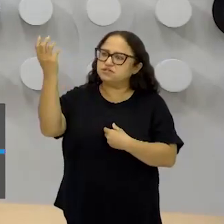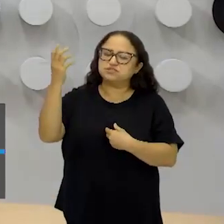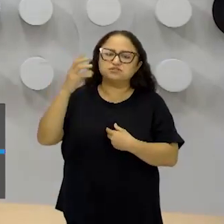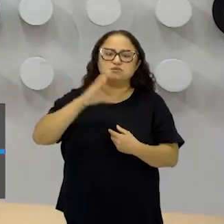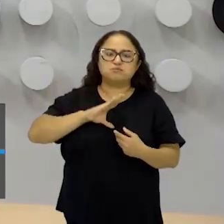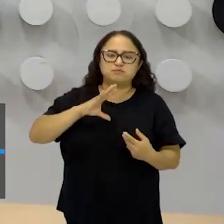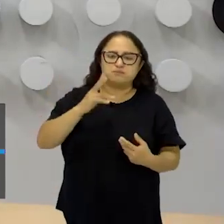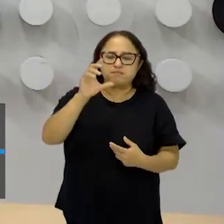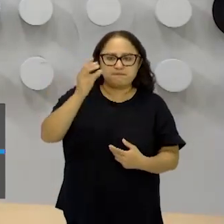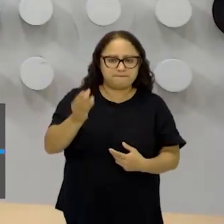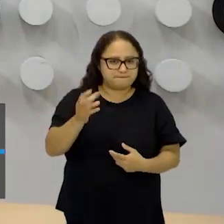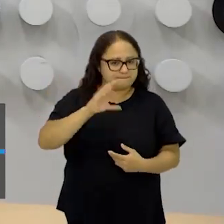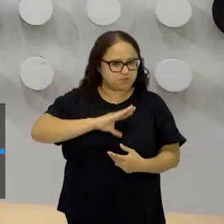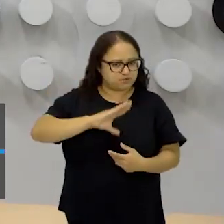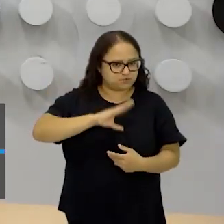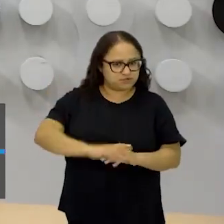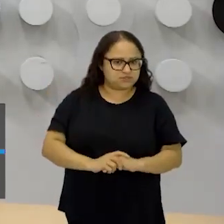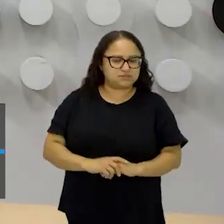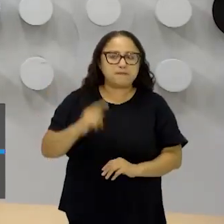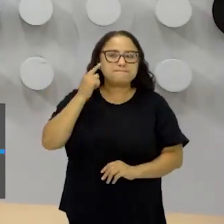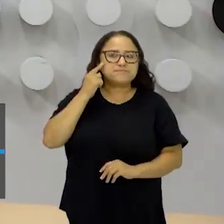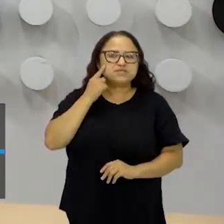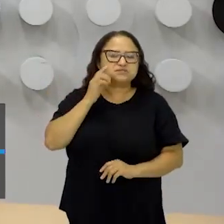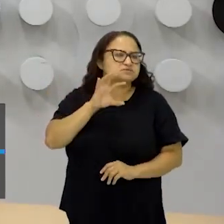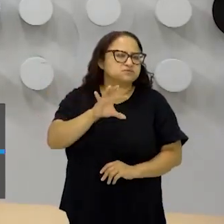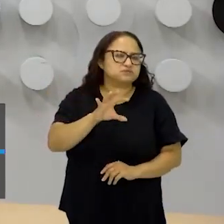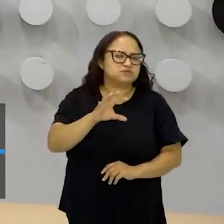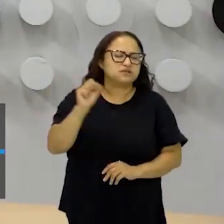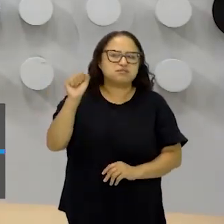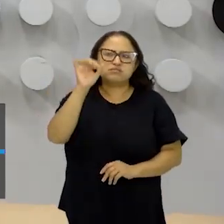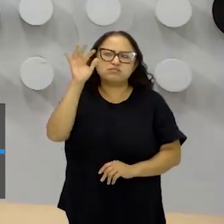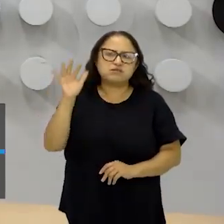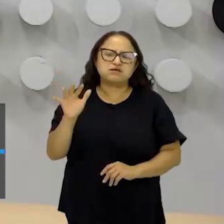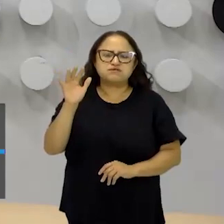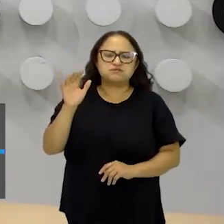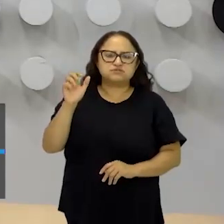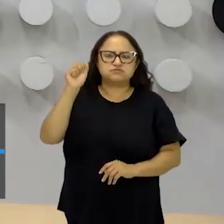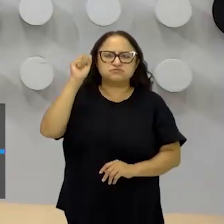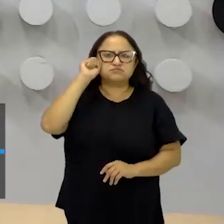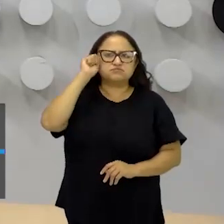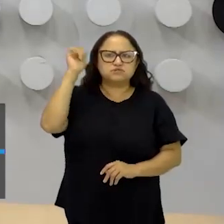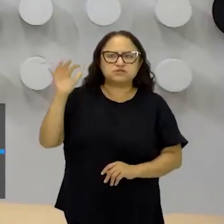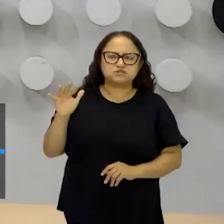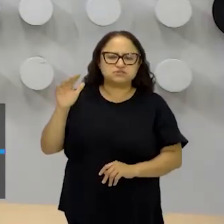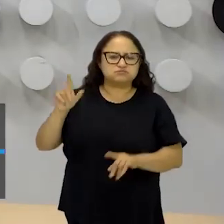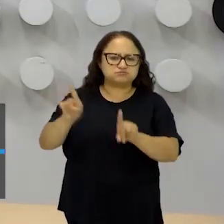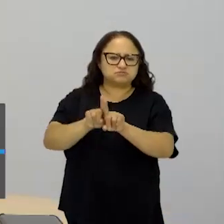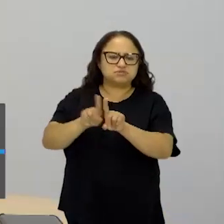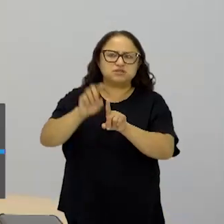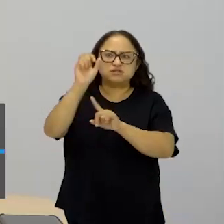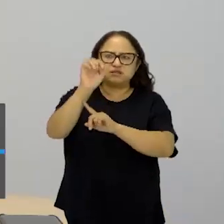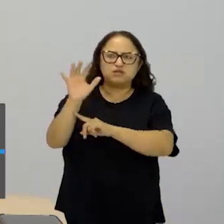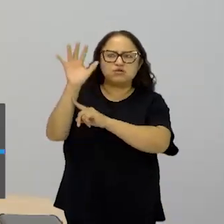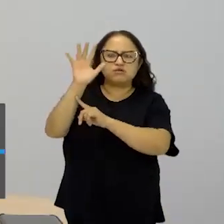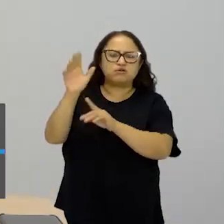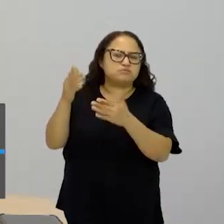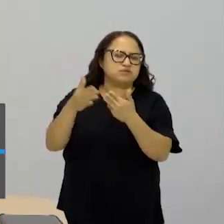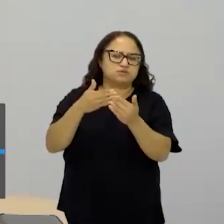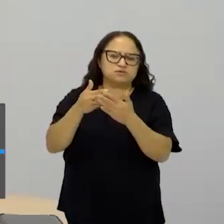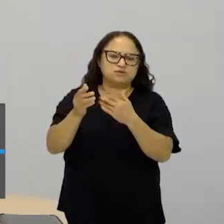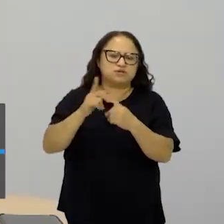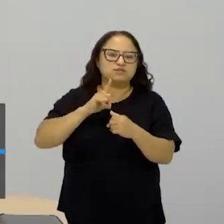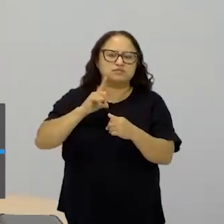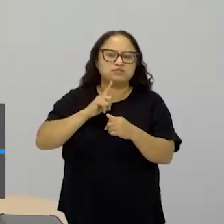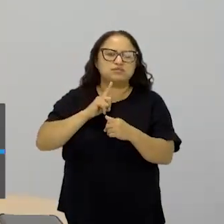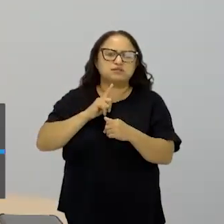em língua portuguesa, pensa de um jeito específico. E na África, na Ásia, na Europa, tem gente que pensa igual a gente. Exatamente. E passou por